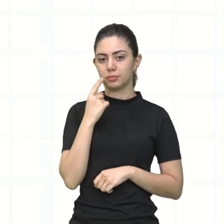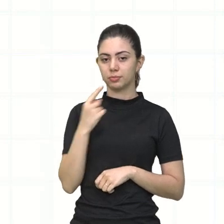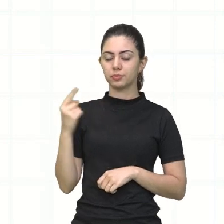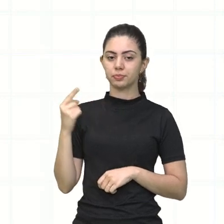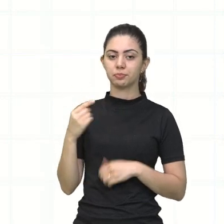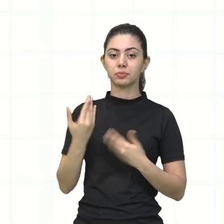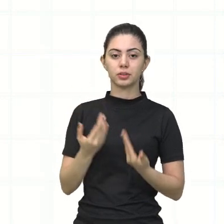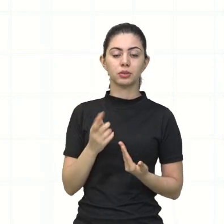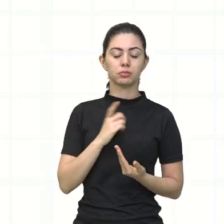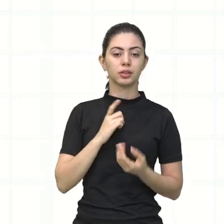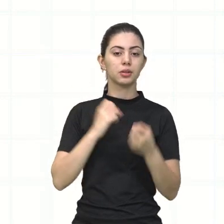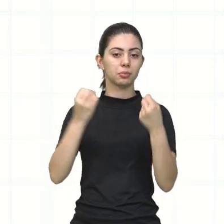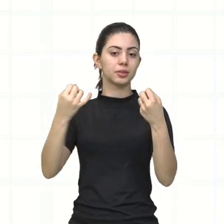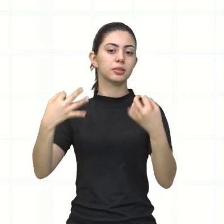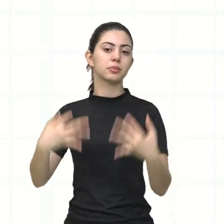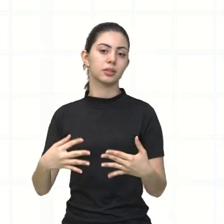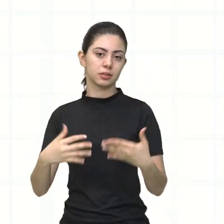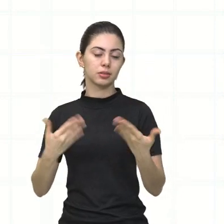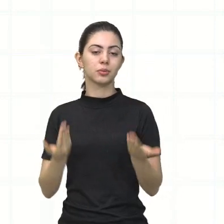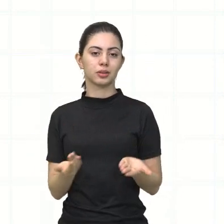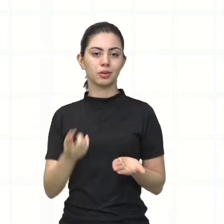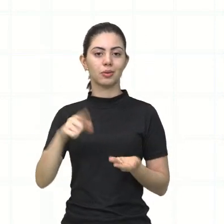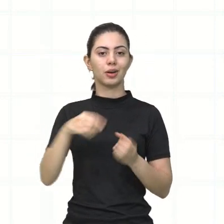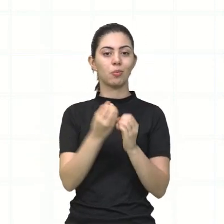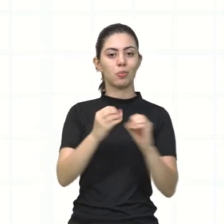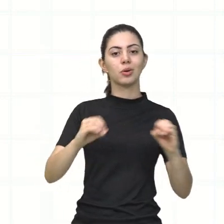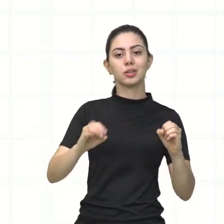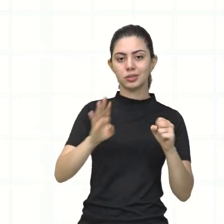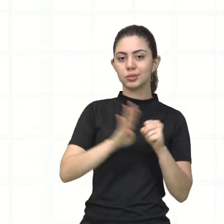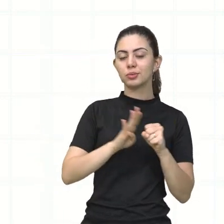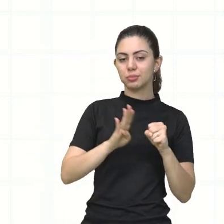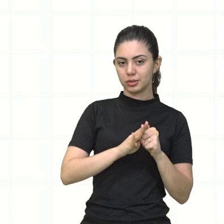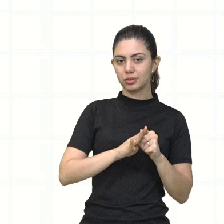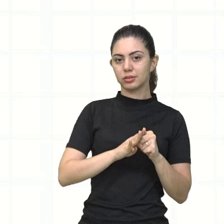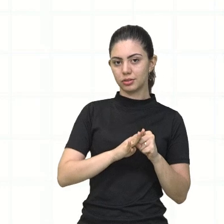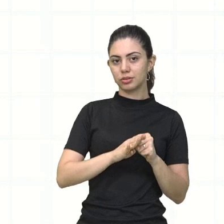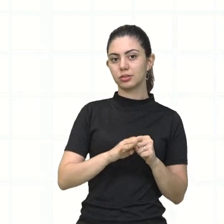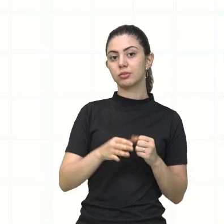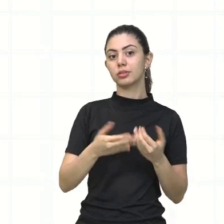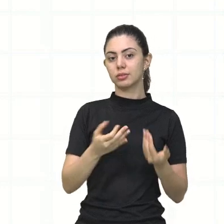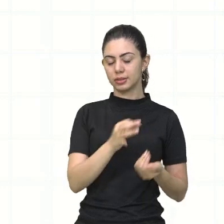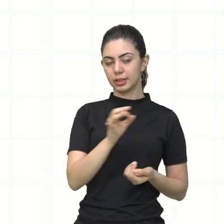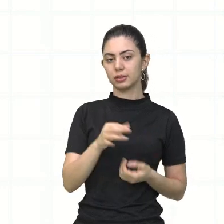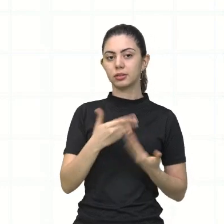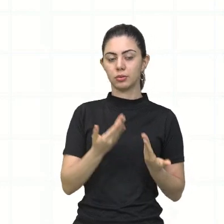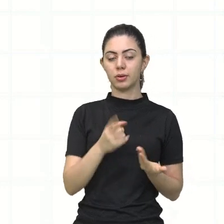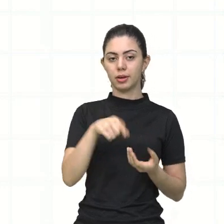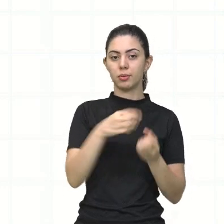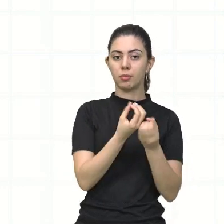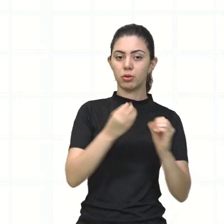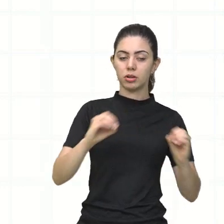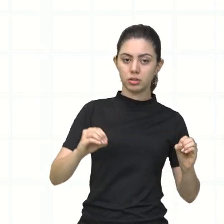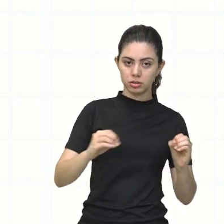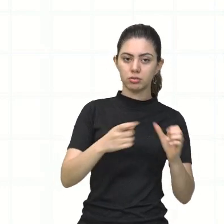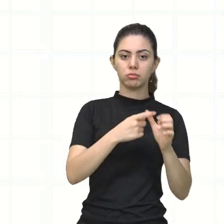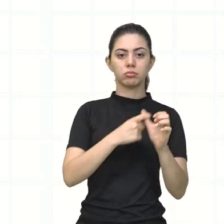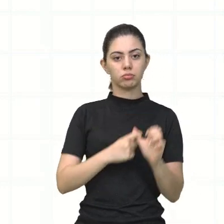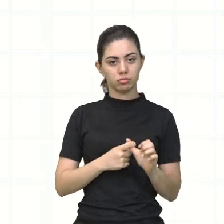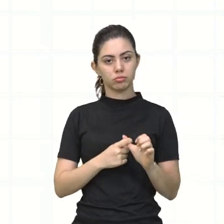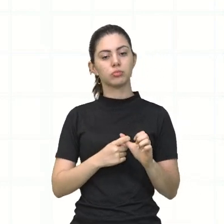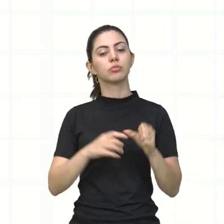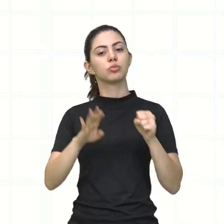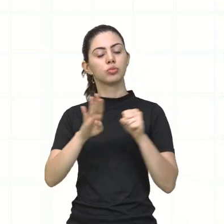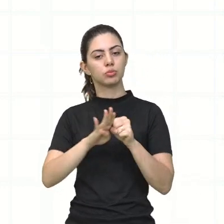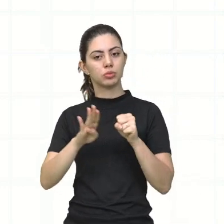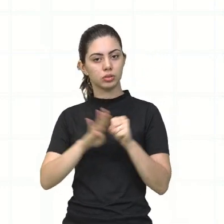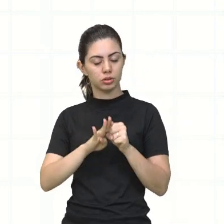Quando eu tenho essa explicação, eu tenho essa oração substantiva, novamente. Subordinada, substantiva. Subordinada porque ela depende da oração